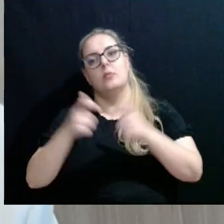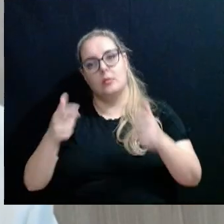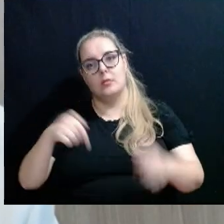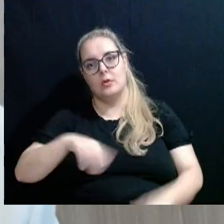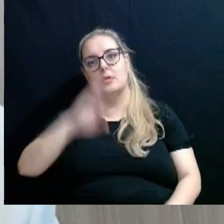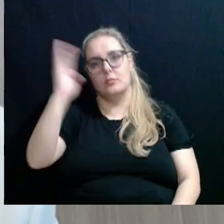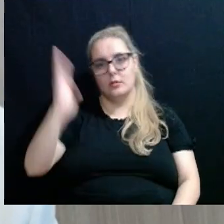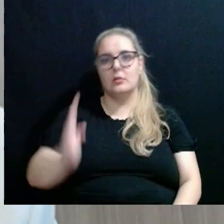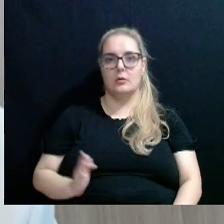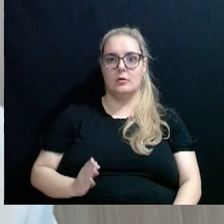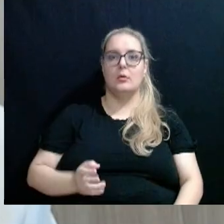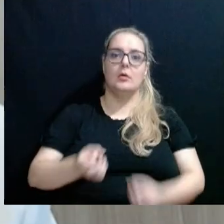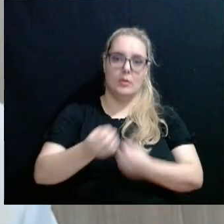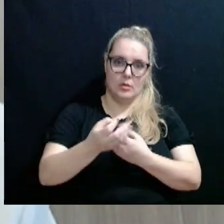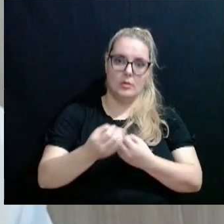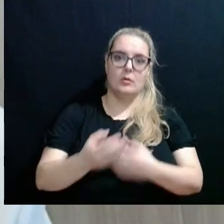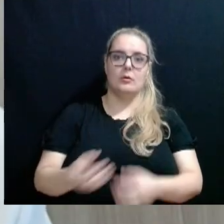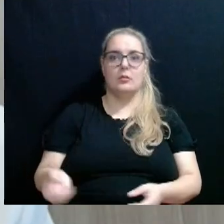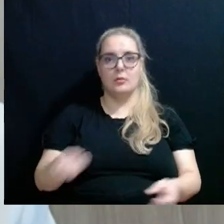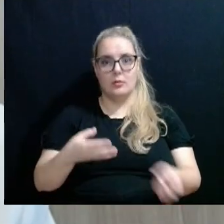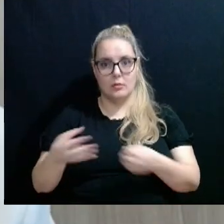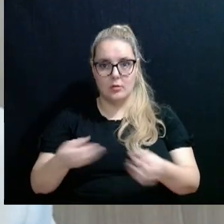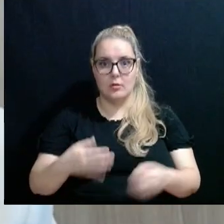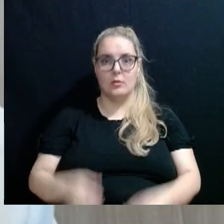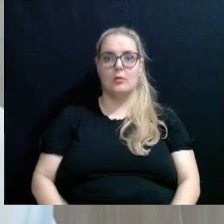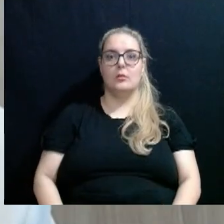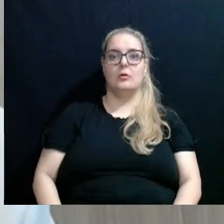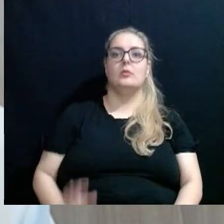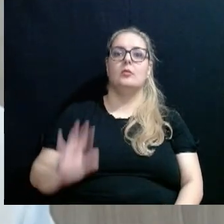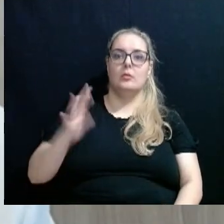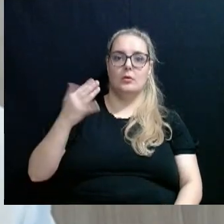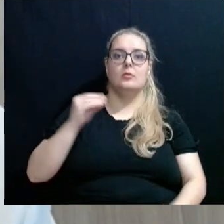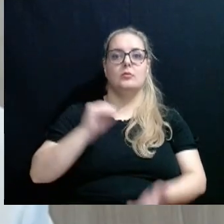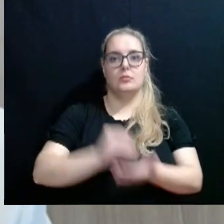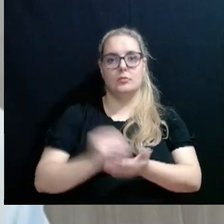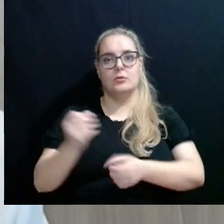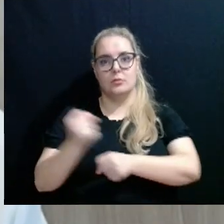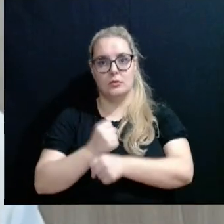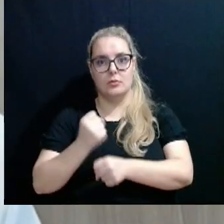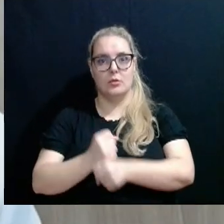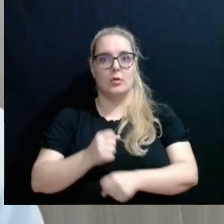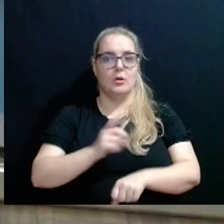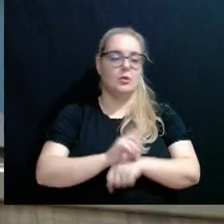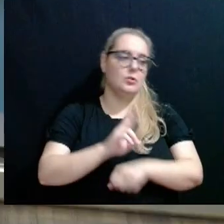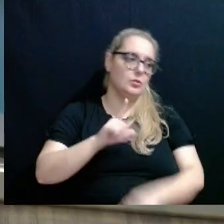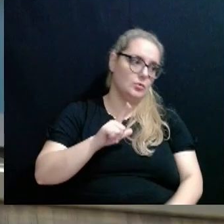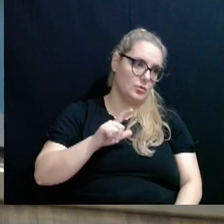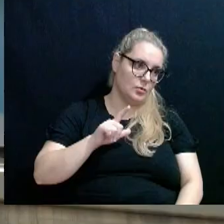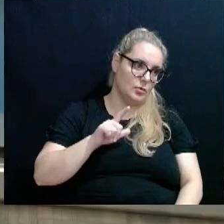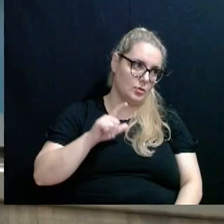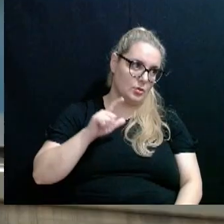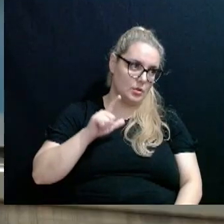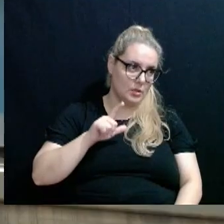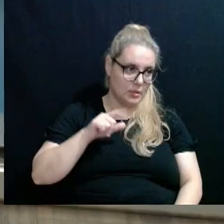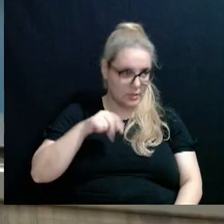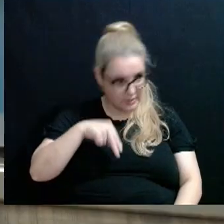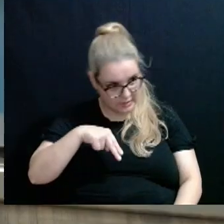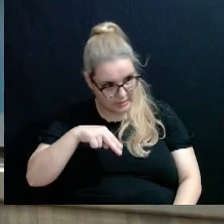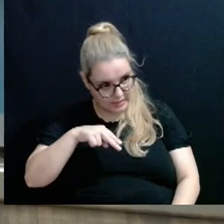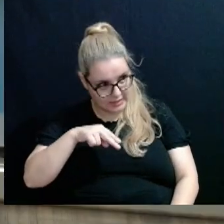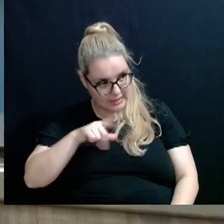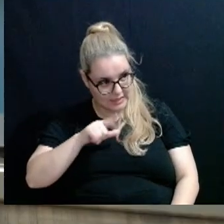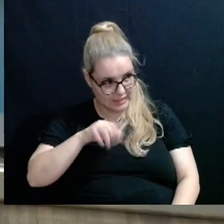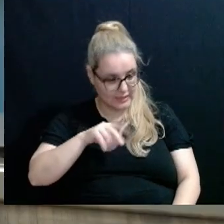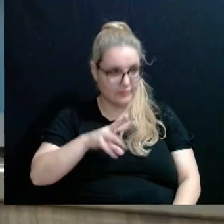mais prevalente no Brasil. Essa é uma informação recente de um acontecimento dos últimos anos. Doutor Lívio, quais são os sinais